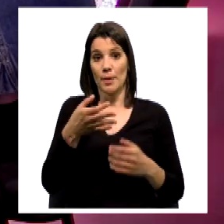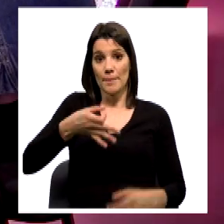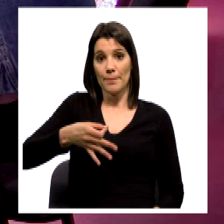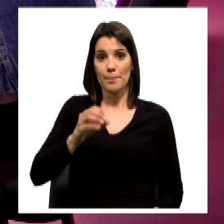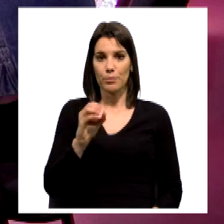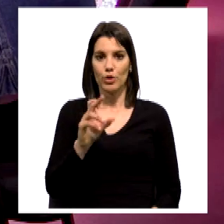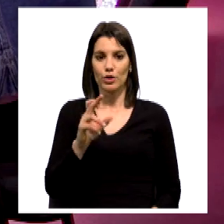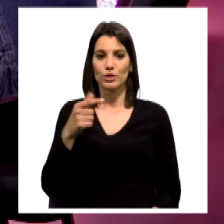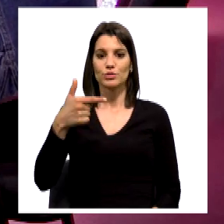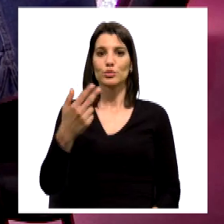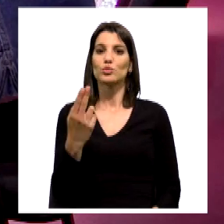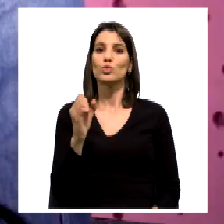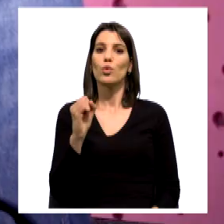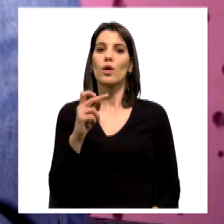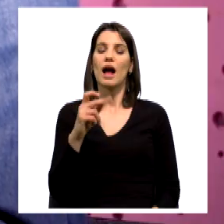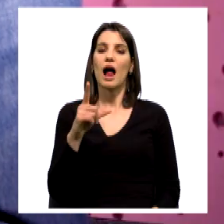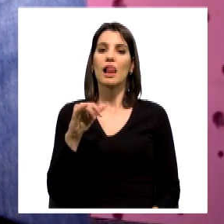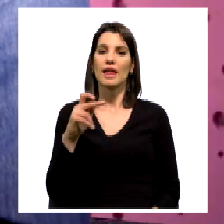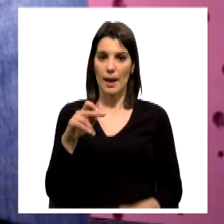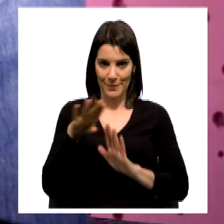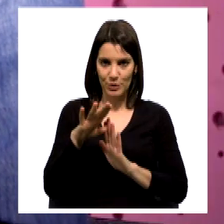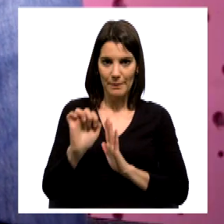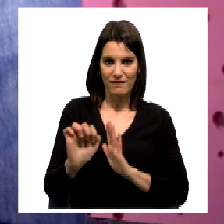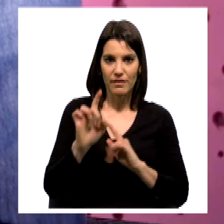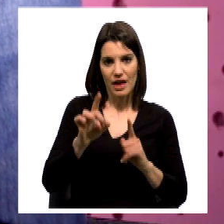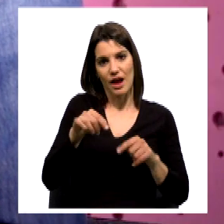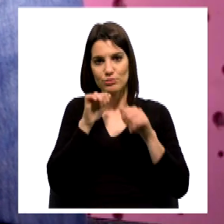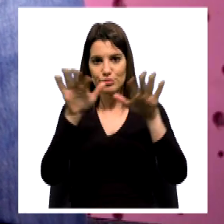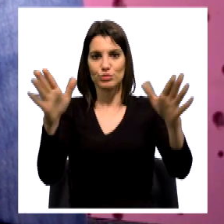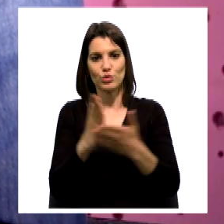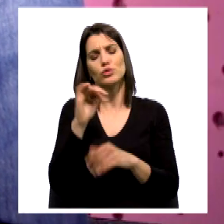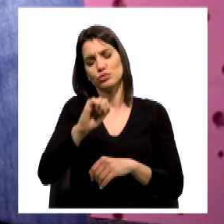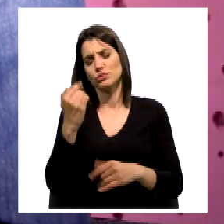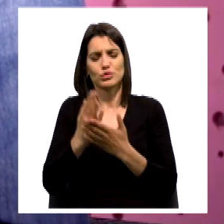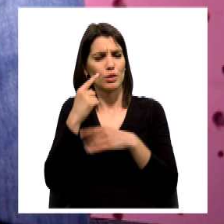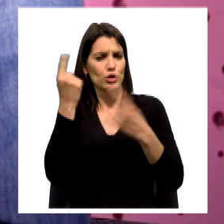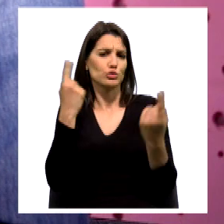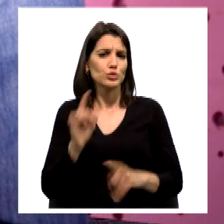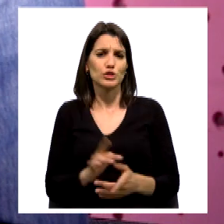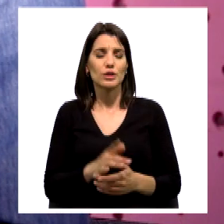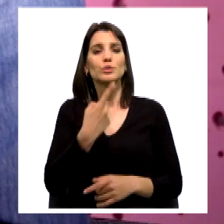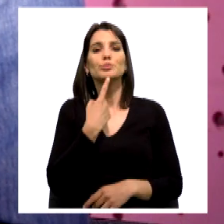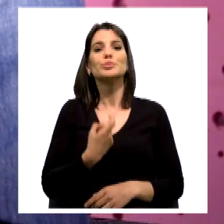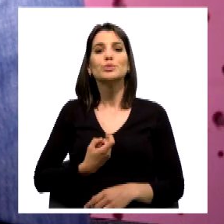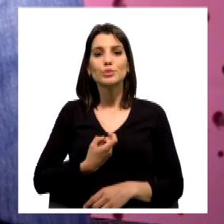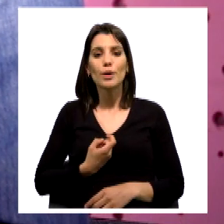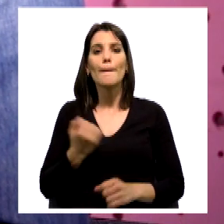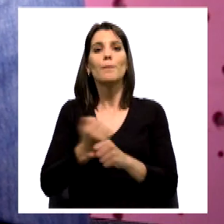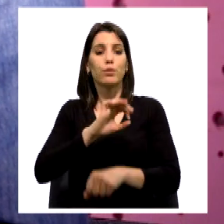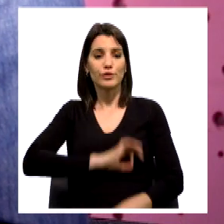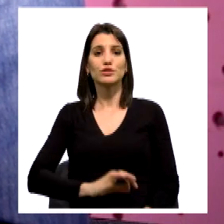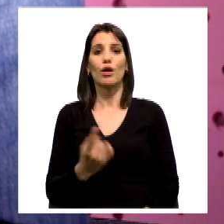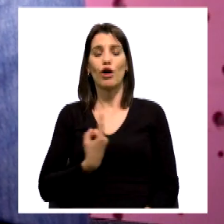no Portugália és um divulgador? Sou apenas um divulgador. Aliás, eu acho que se me perguntares qual é a tua